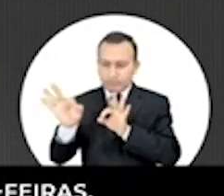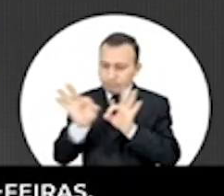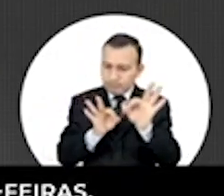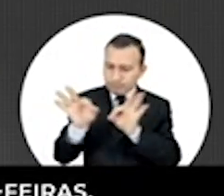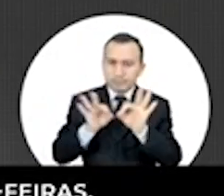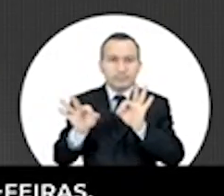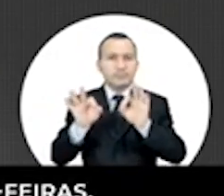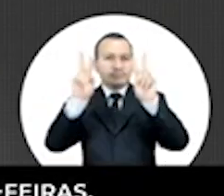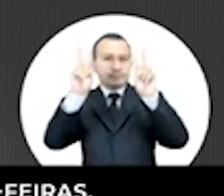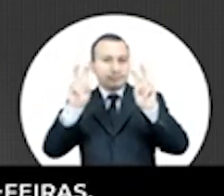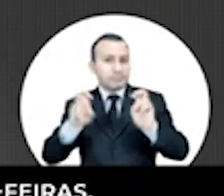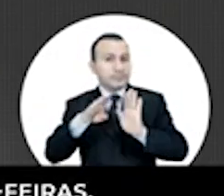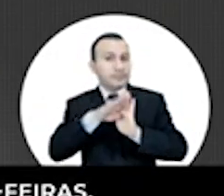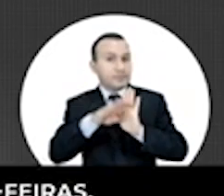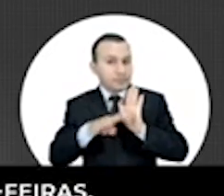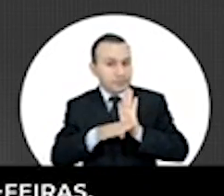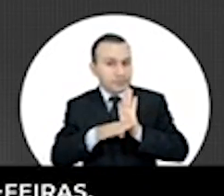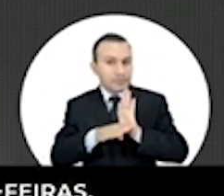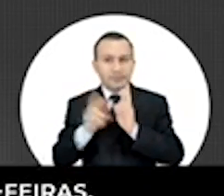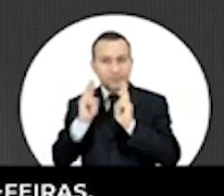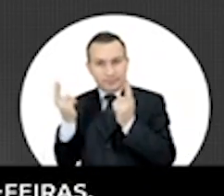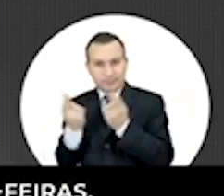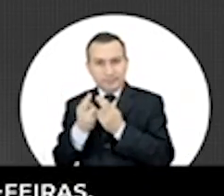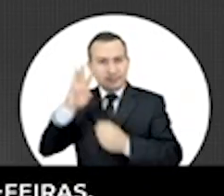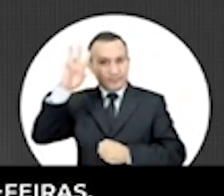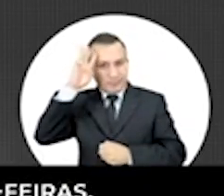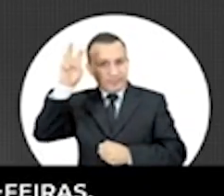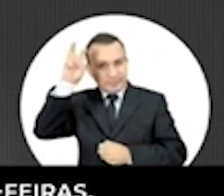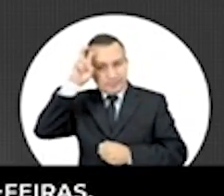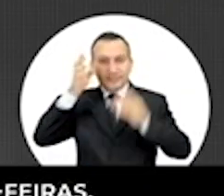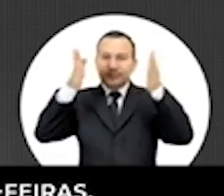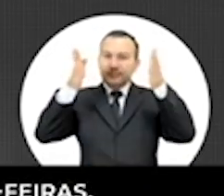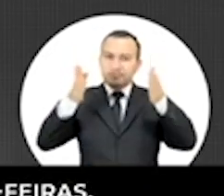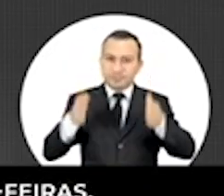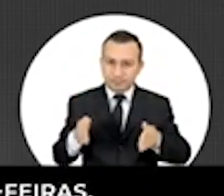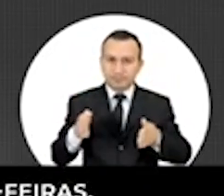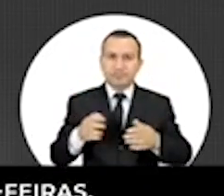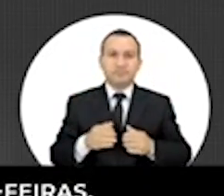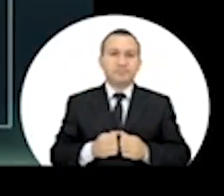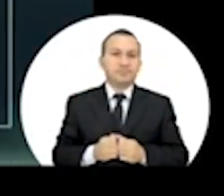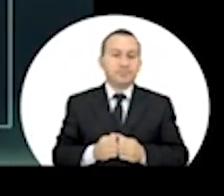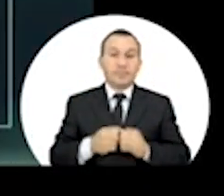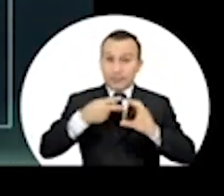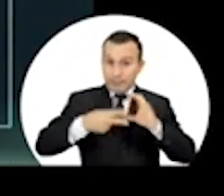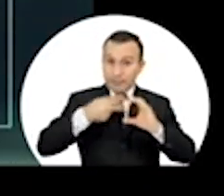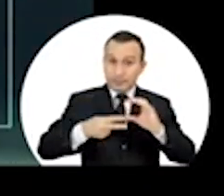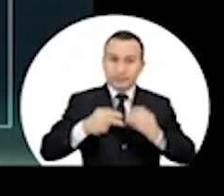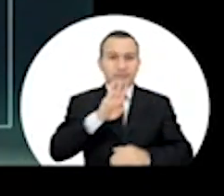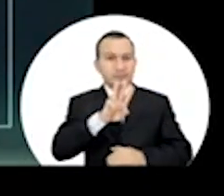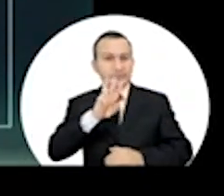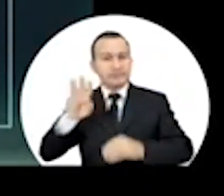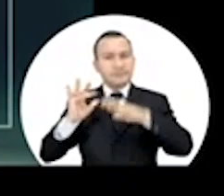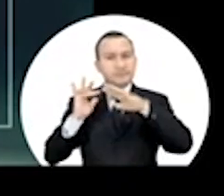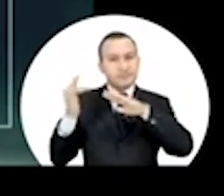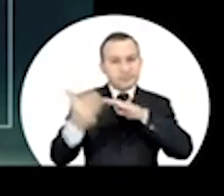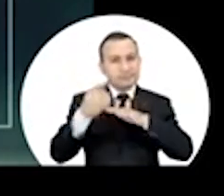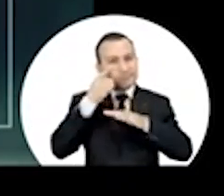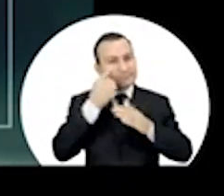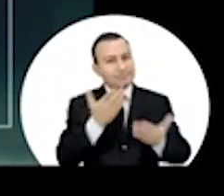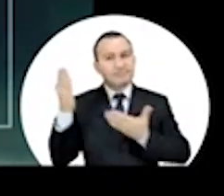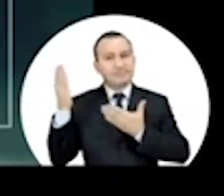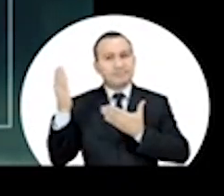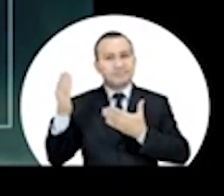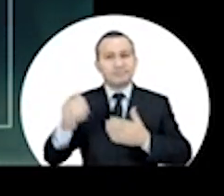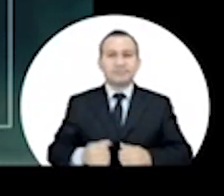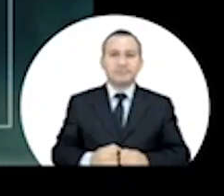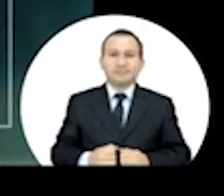elaboração das pautas da ordem do dia das sessões que acontecem às terças e quintas-feiras. Acompanhe os trabalhos no site e nas